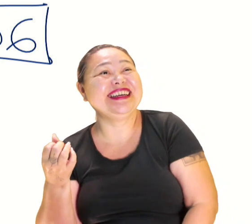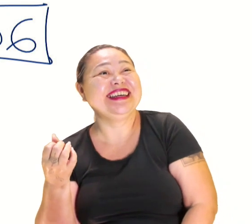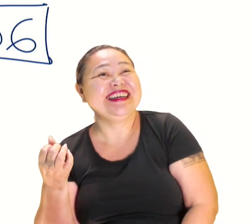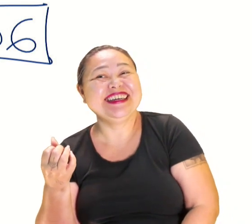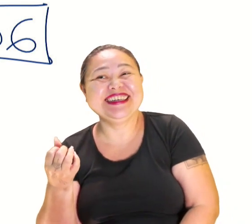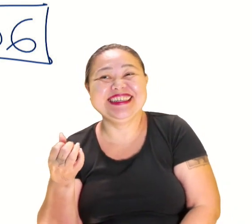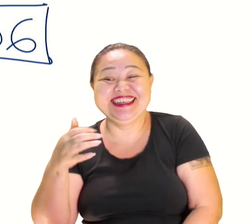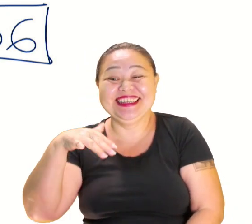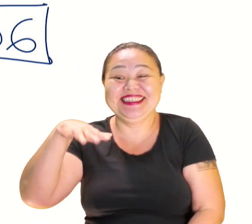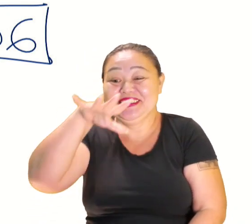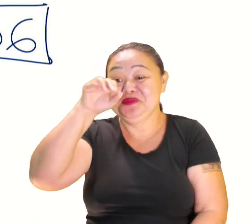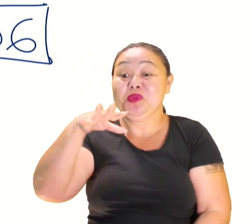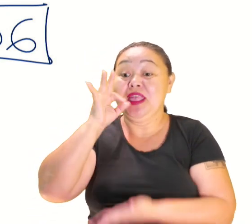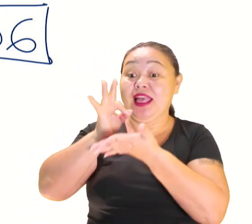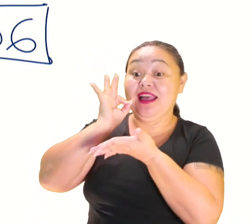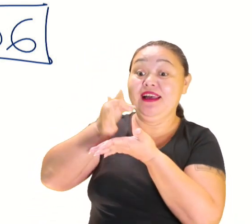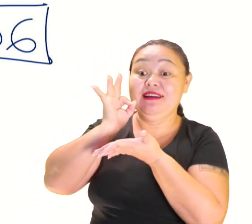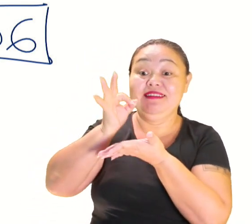Senti cheiro.